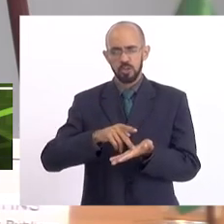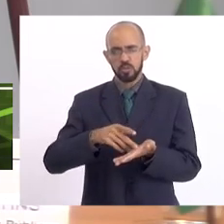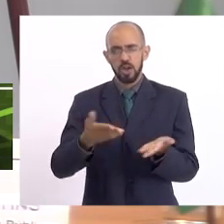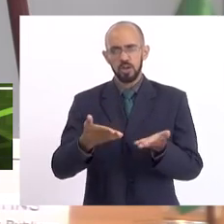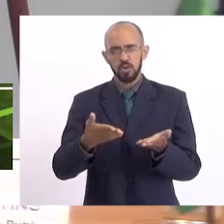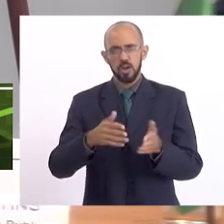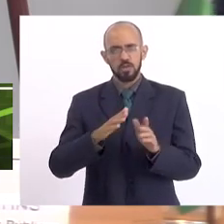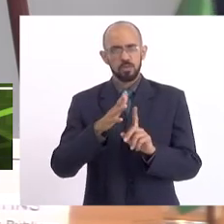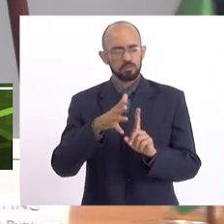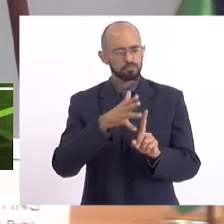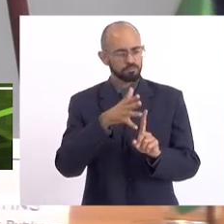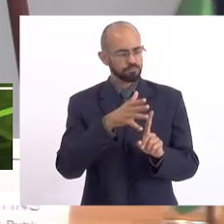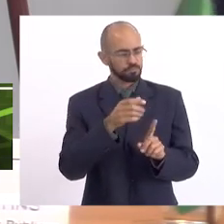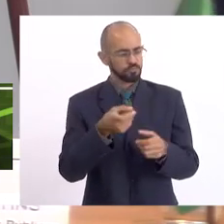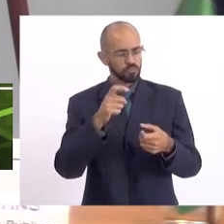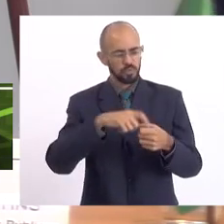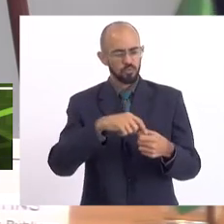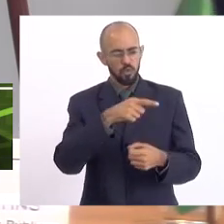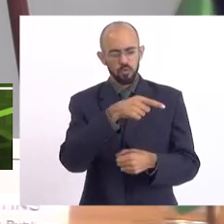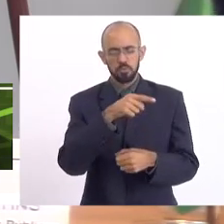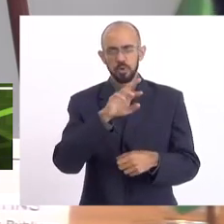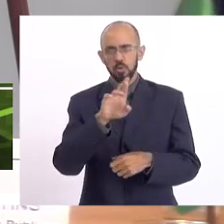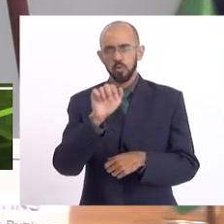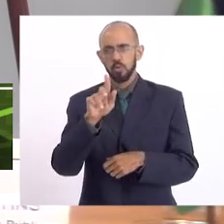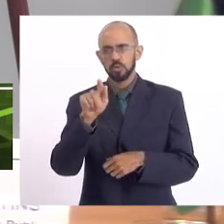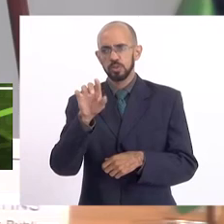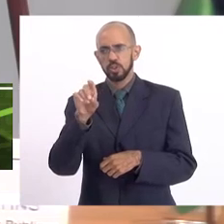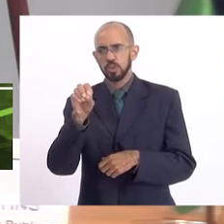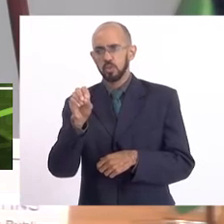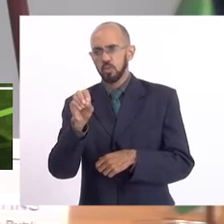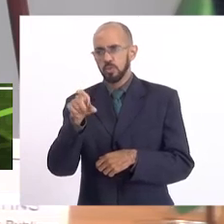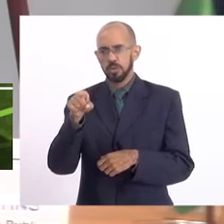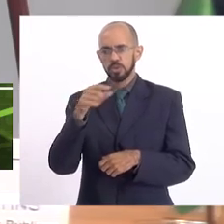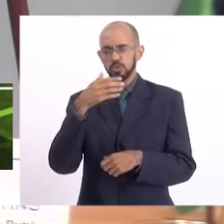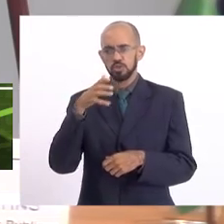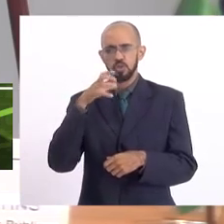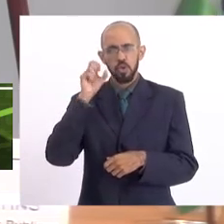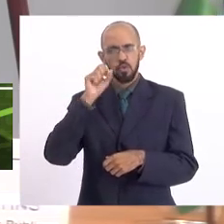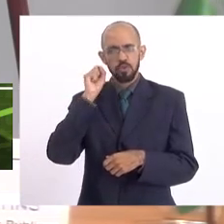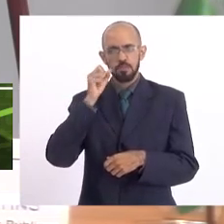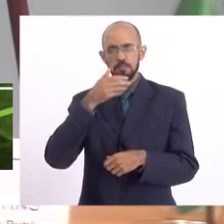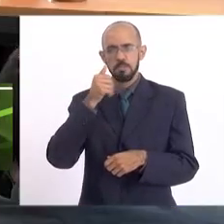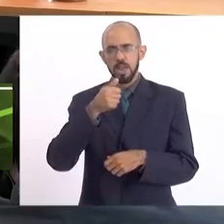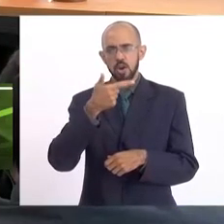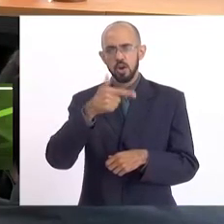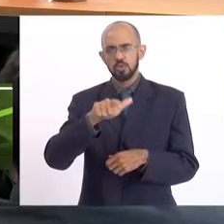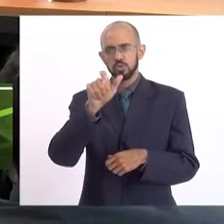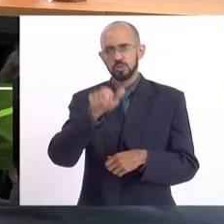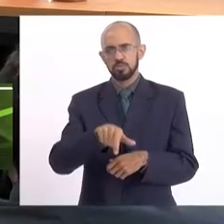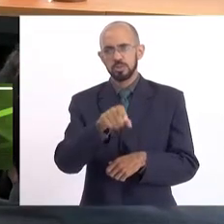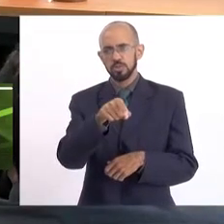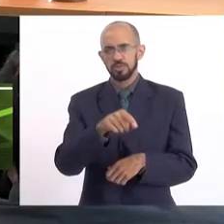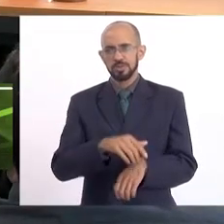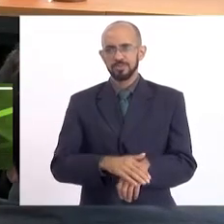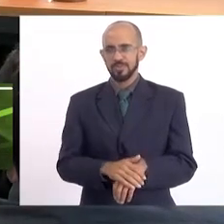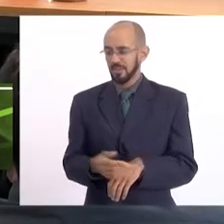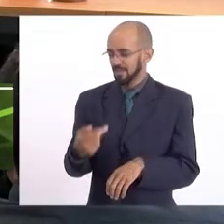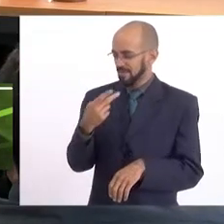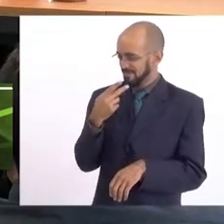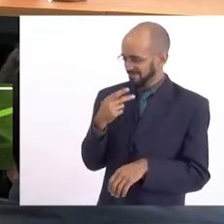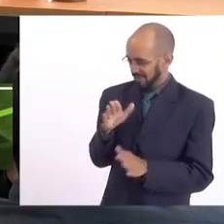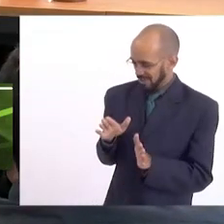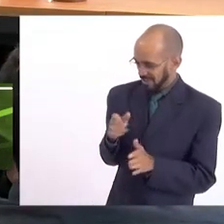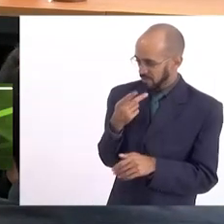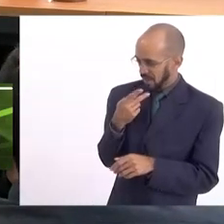o meu amigo Rodrigo Amorim, para a gente possamos ouvir melhor o pessoal. Olha, falar que eu sou chato, eu